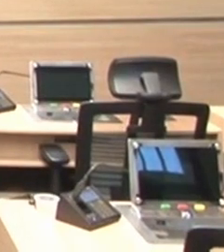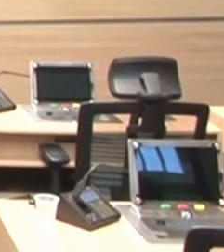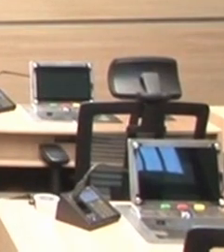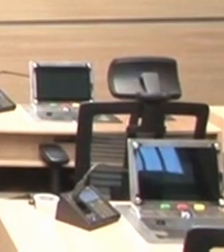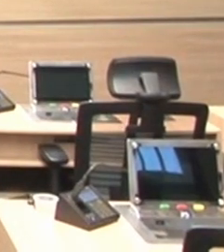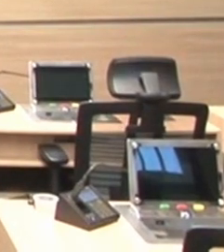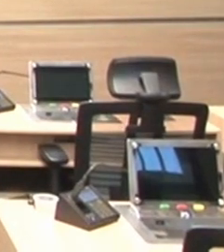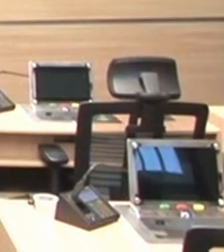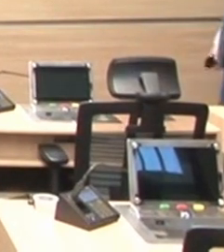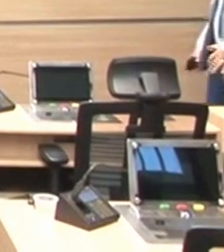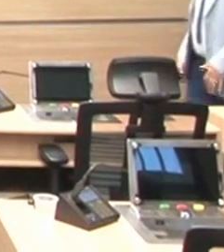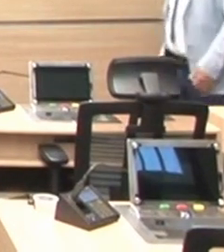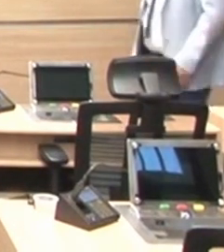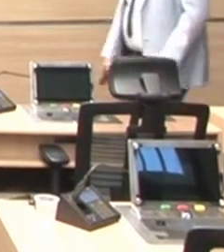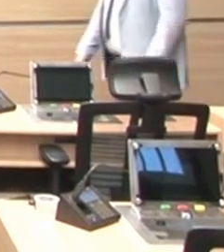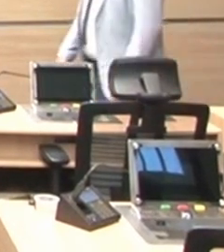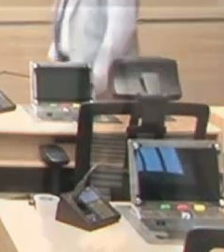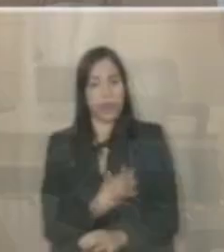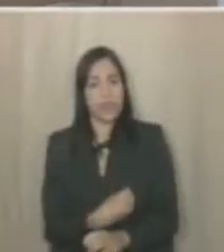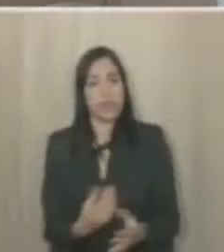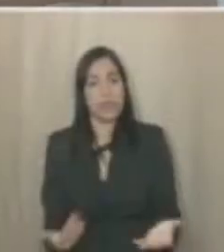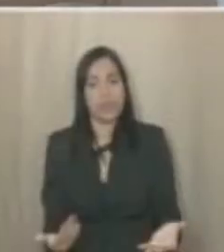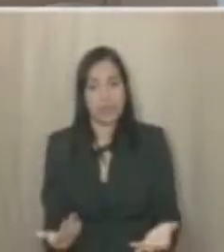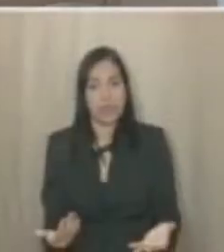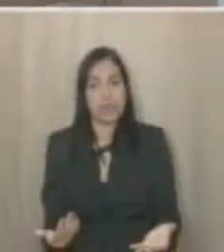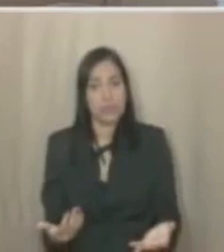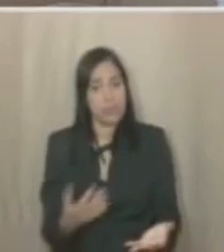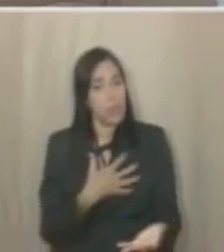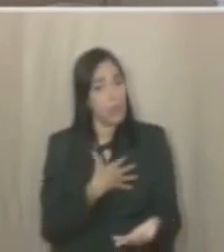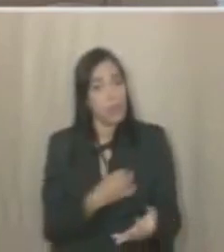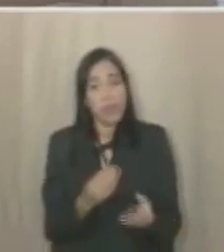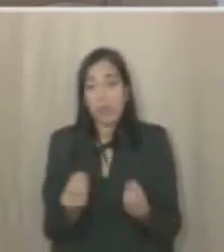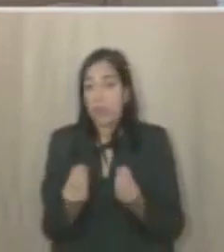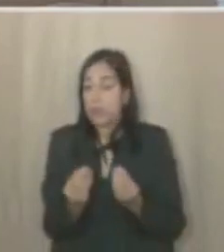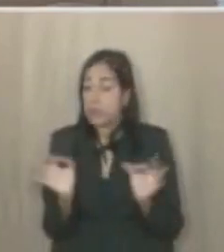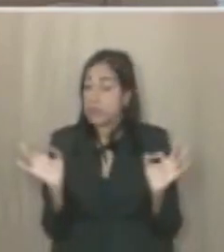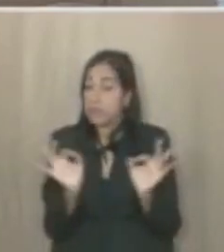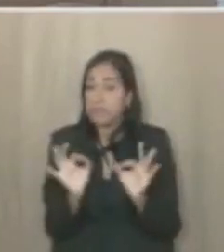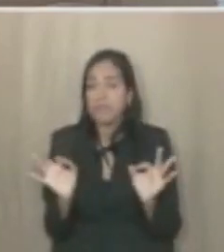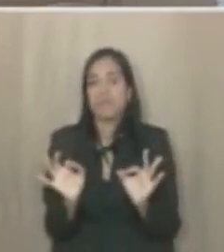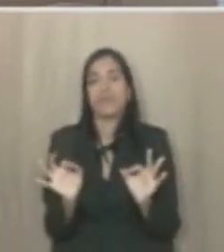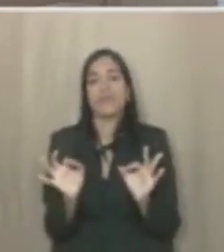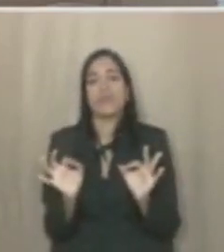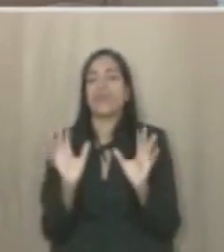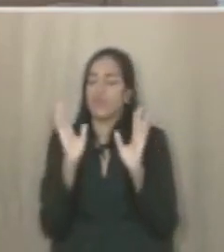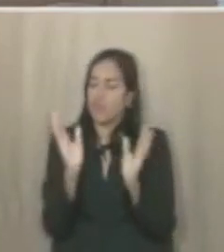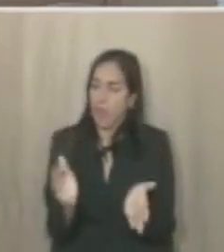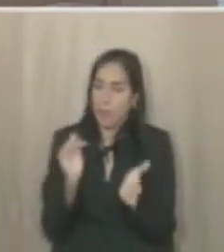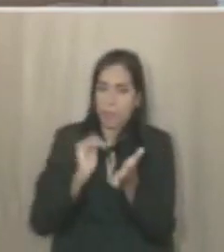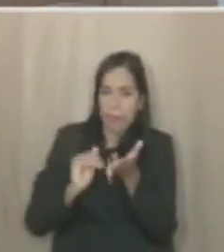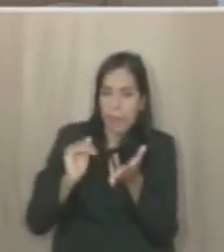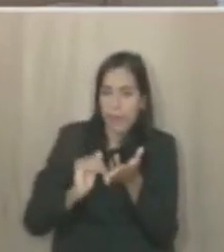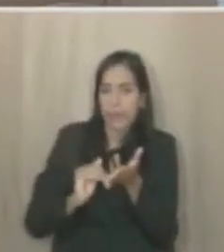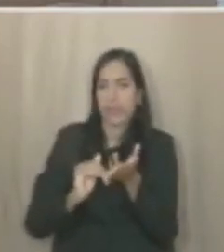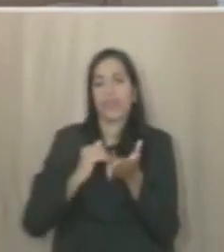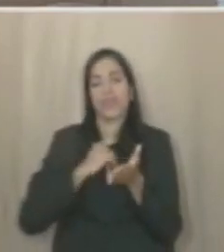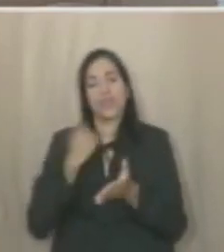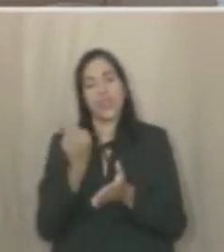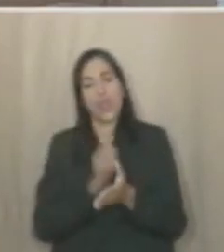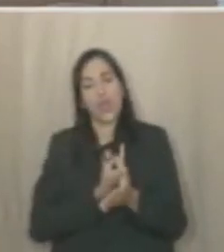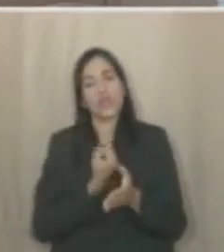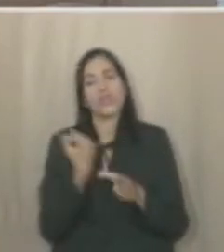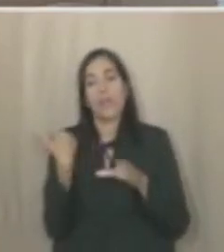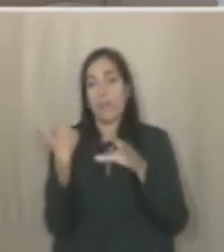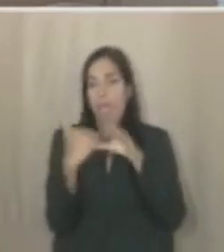algumas unidades de ensino da rede municipal. Eu entrei com um pedido de informação da Secretaria através do nosso e-mail institucional pedindo